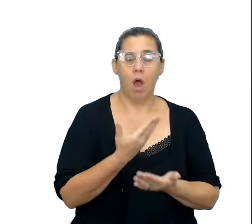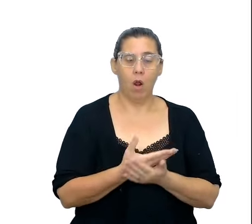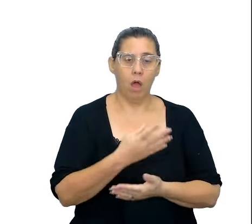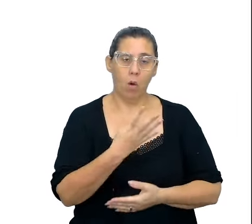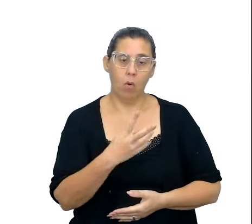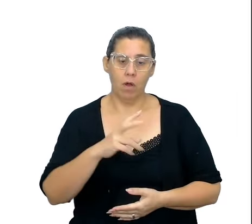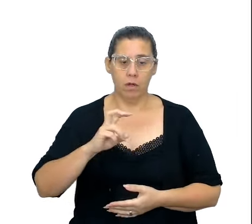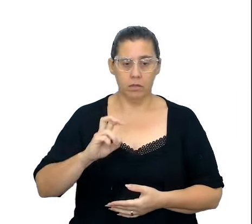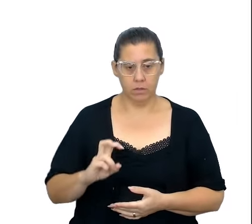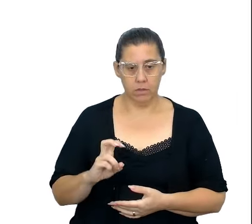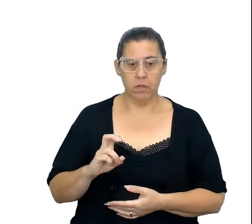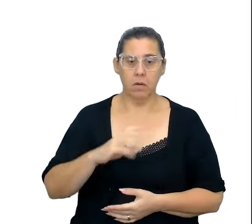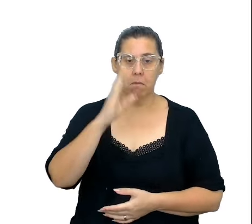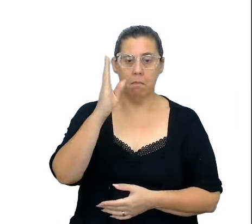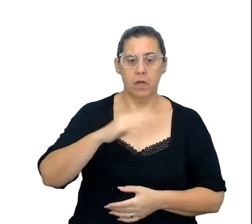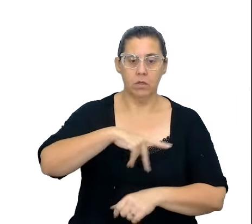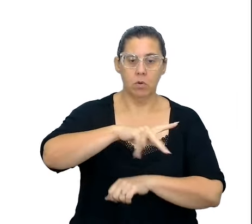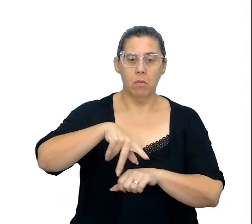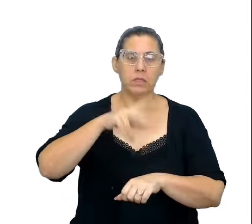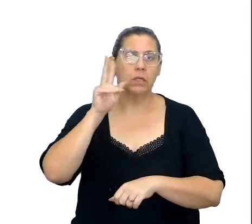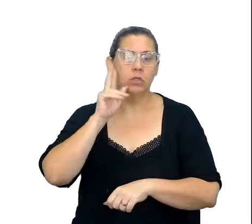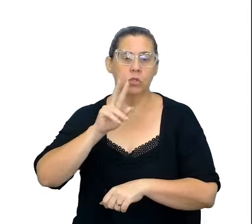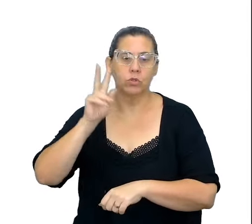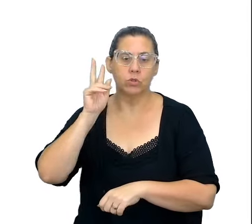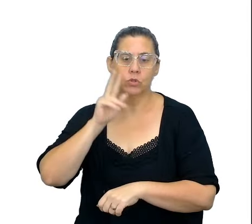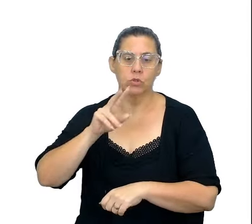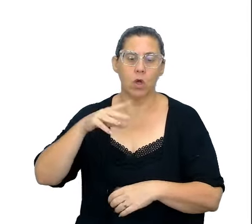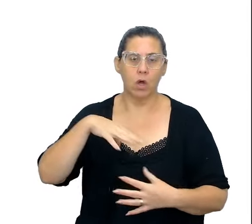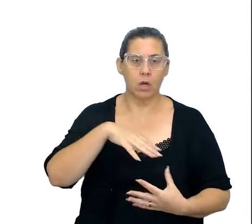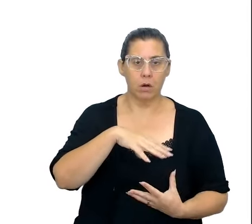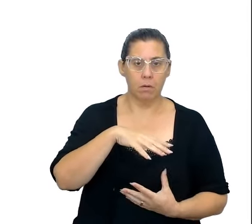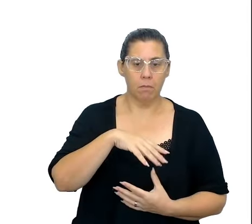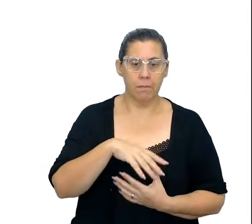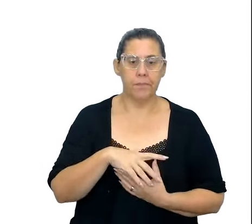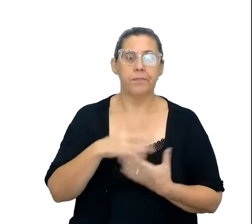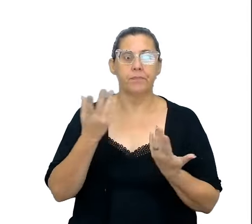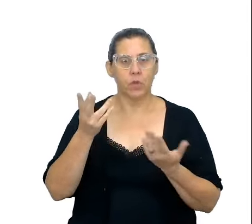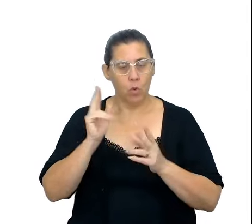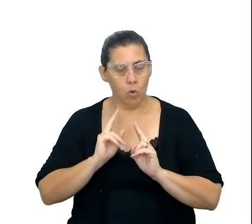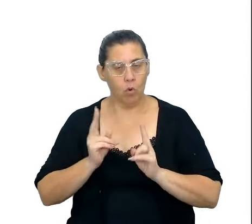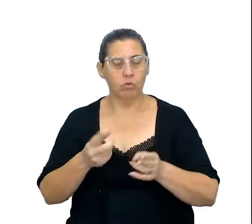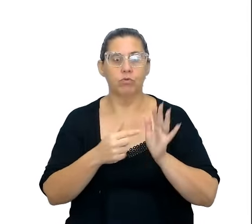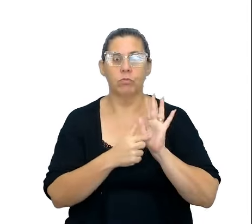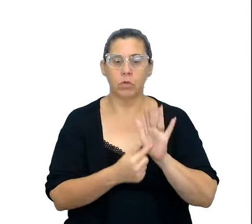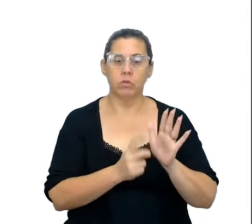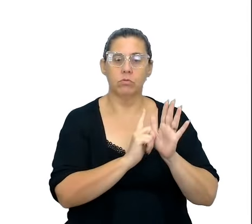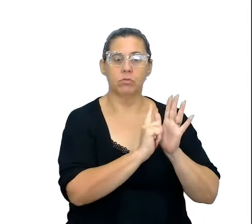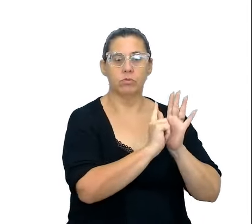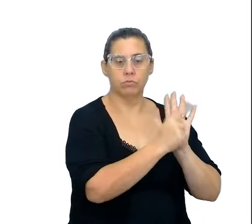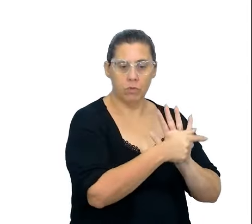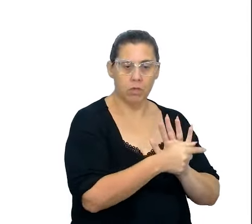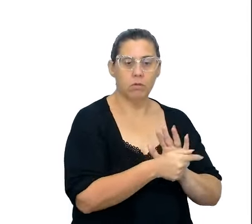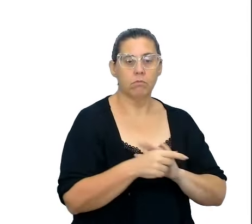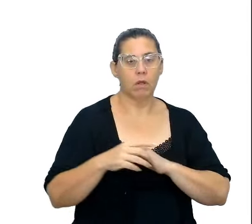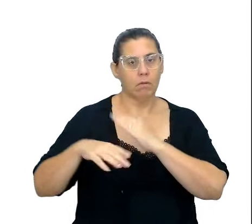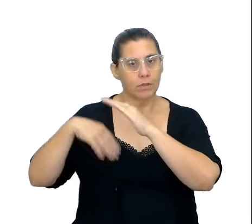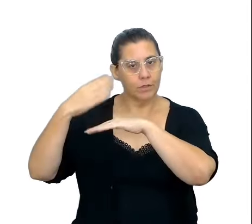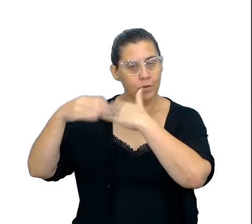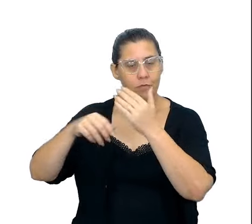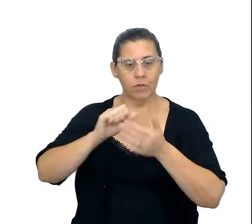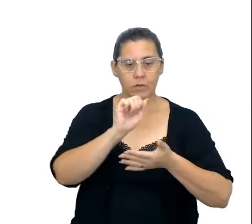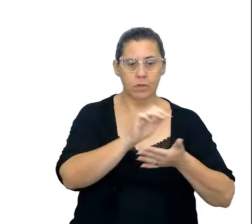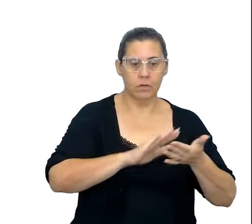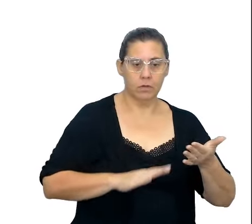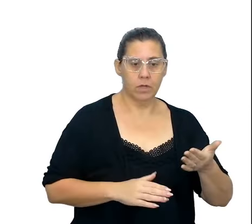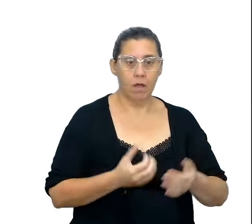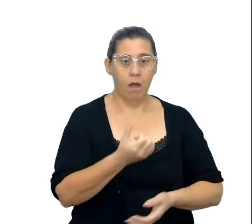5, Brasil, um país da história mil. Então, ele continua trabalhando esse gênero, desenvolvendo as atividades,